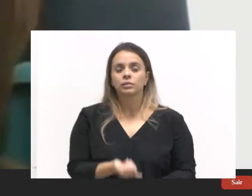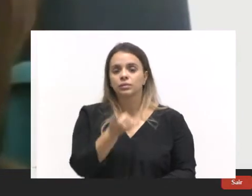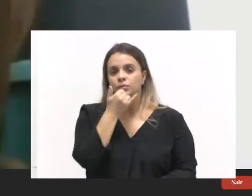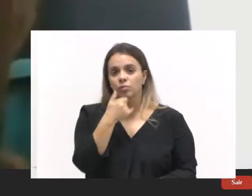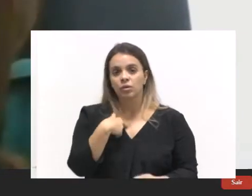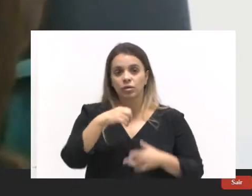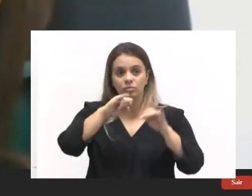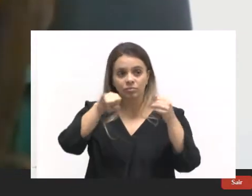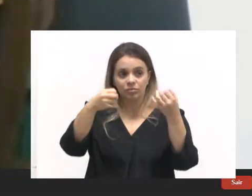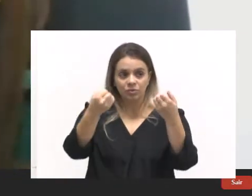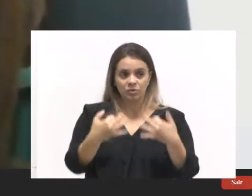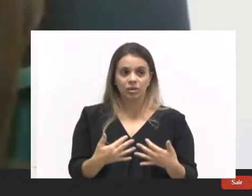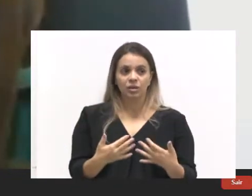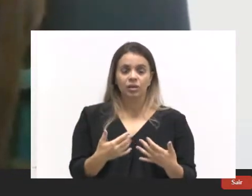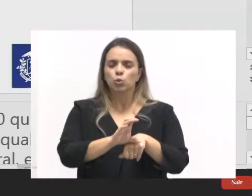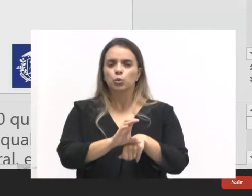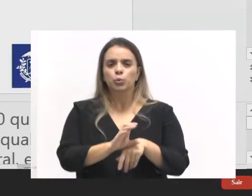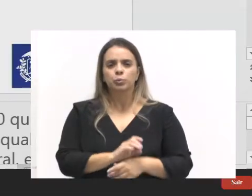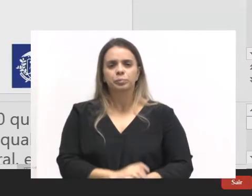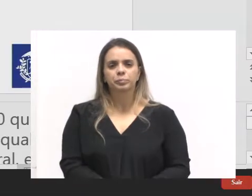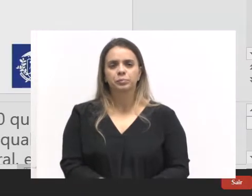a verdadeira